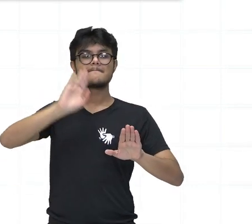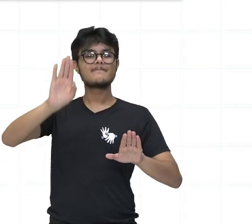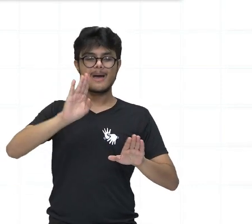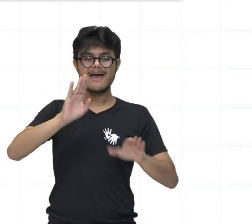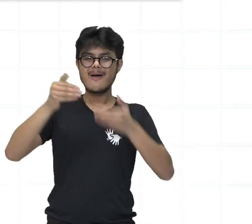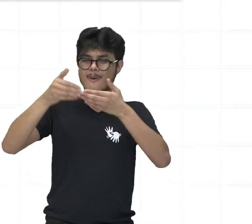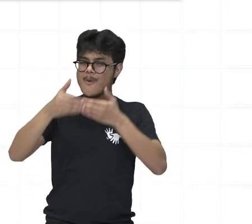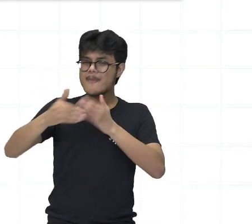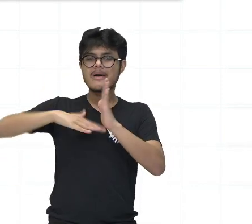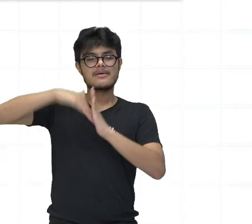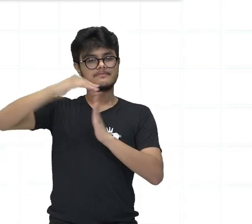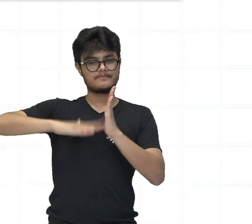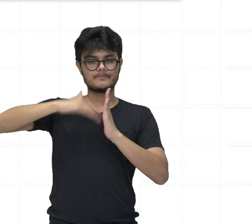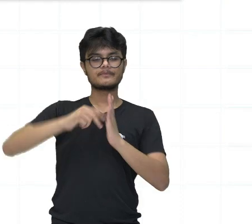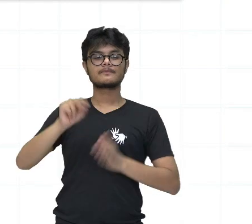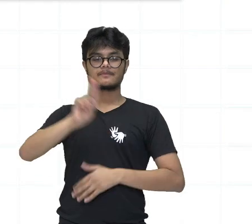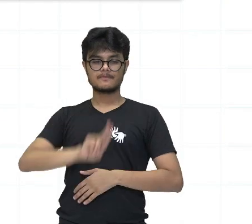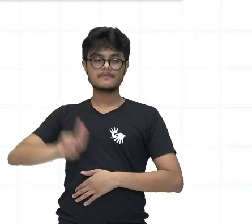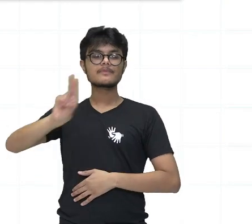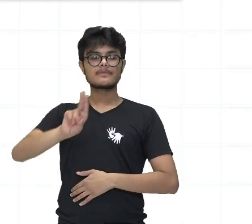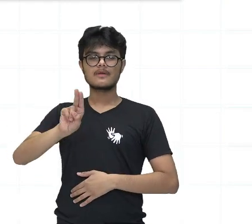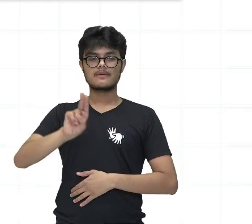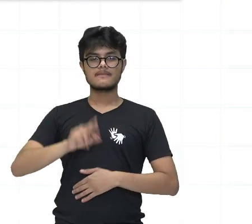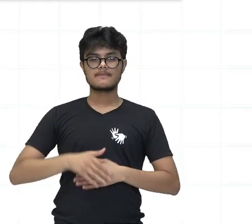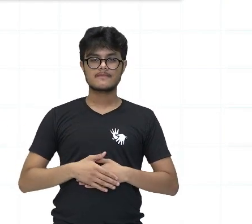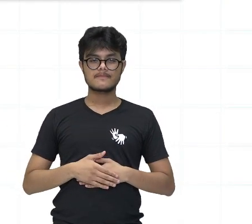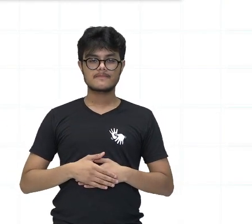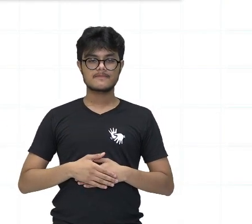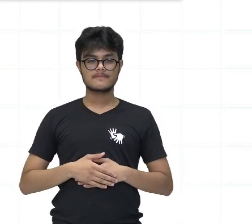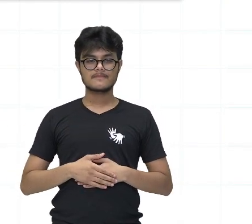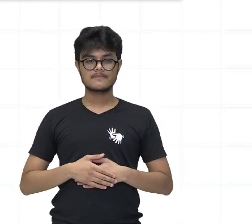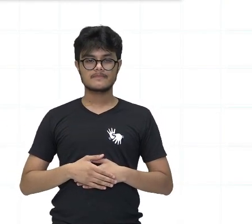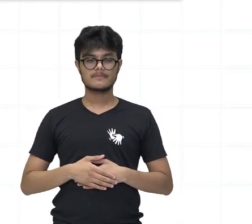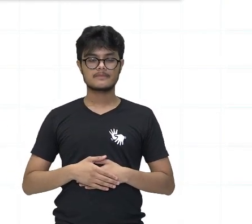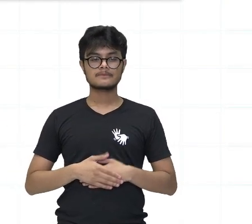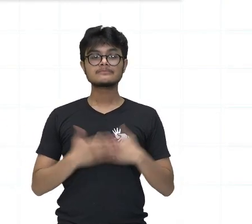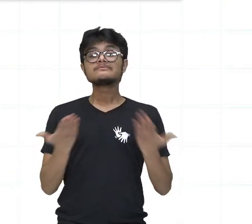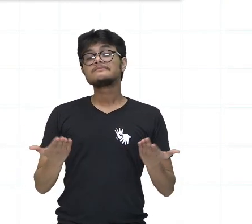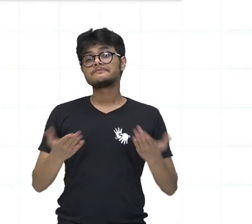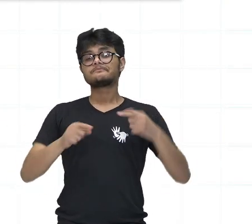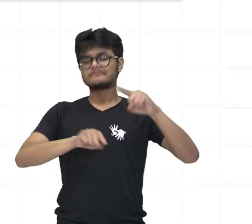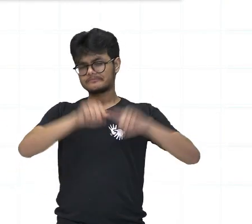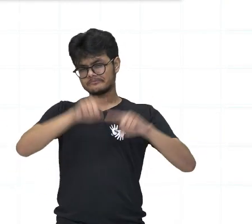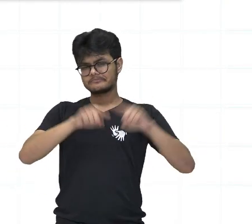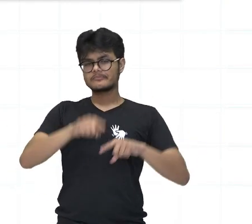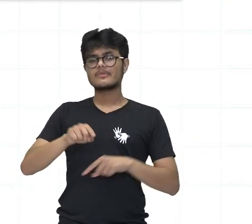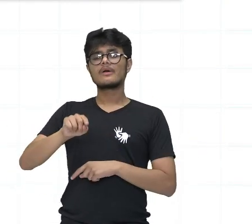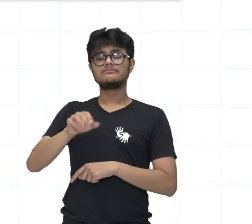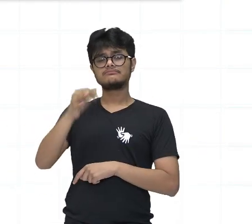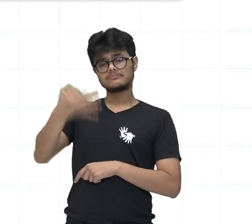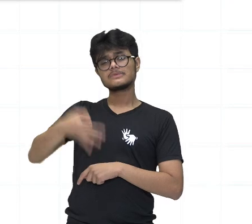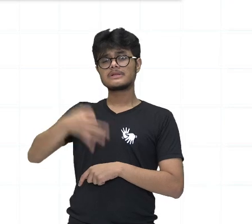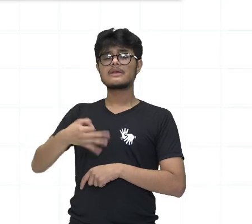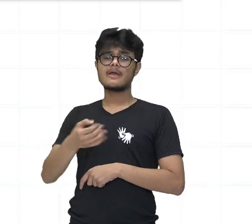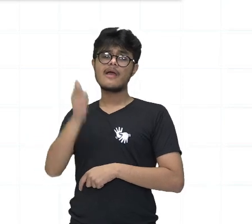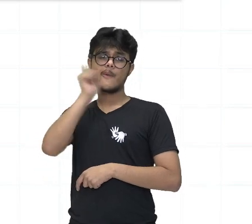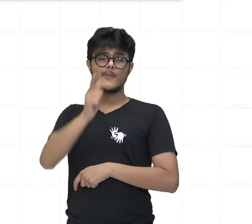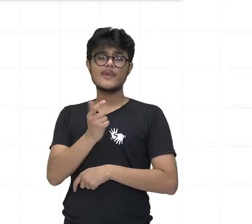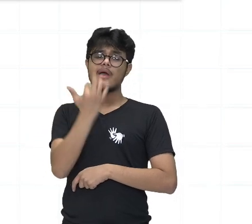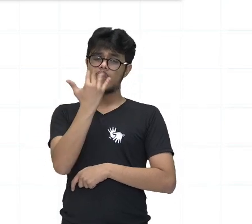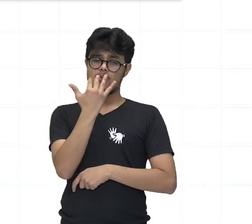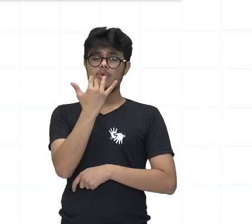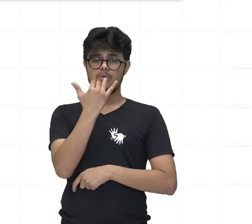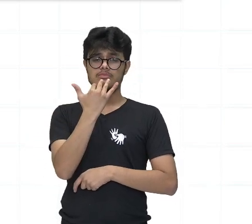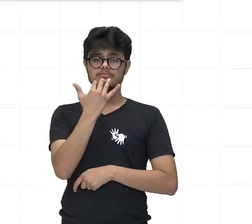das pinturas usadas em pintura. São os materiais responsáveis pela cor que